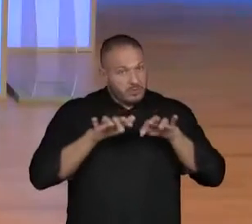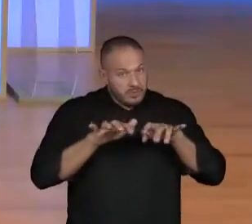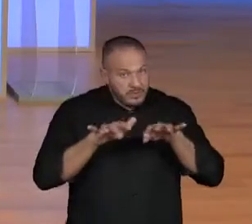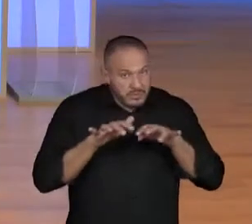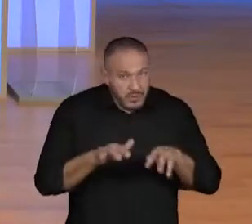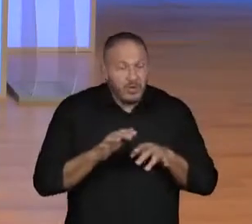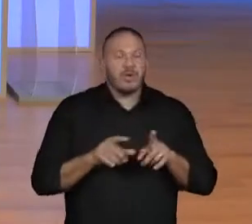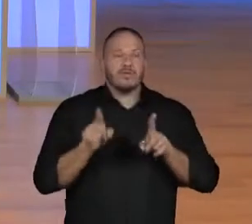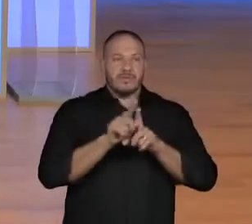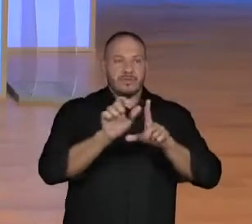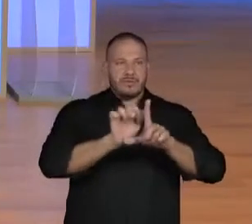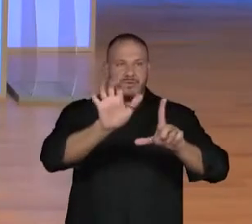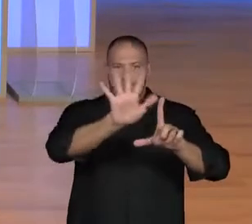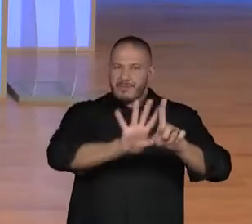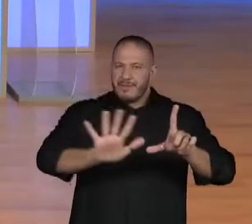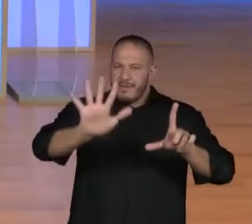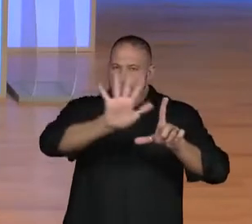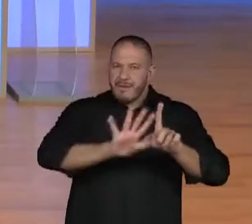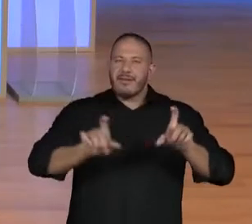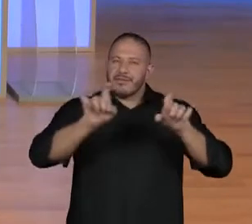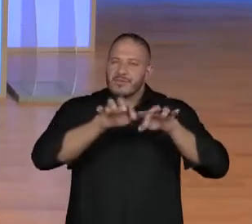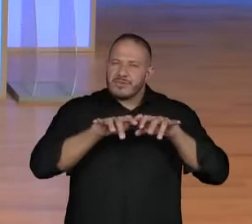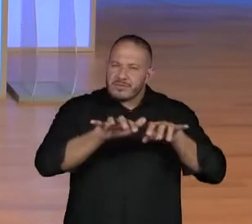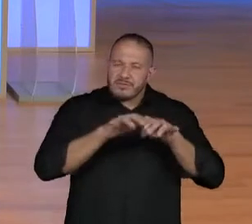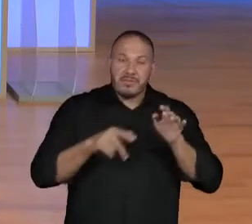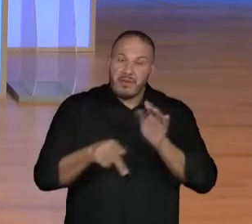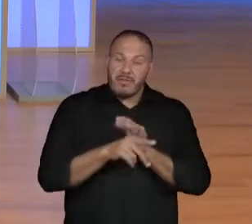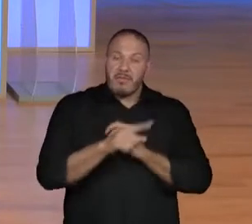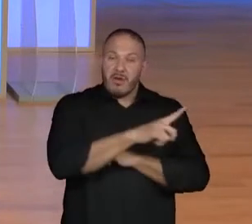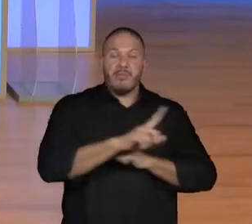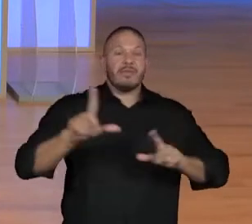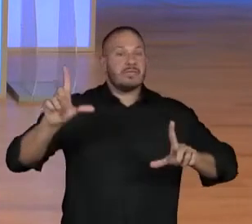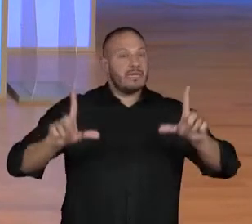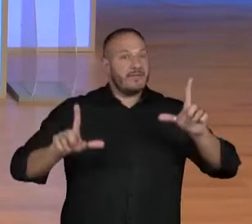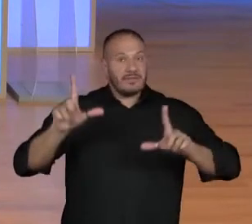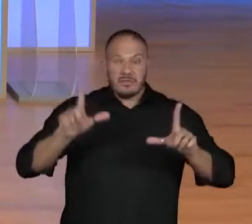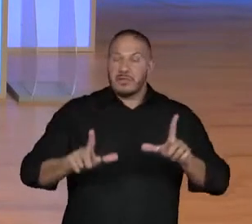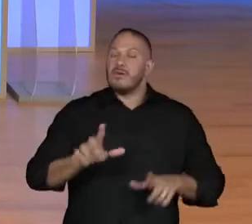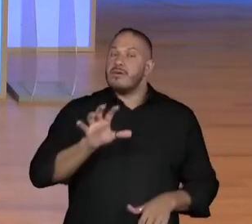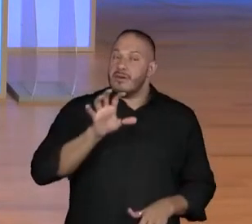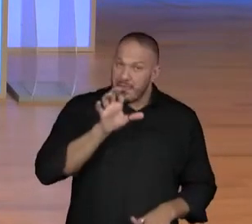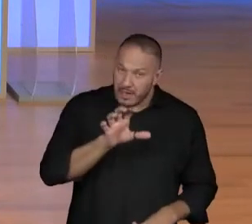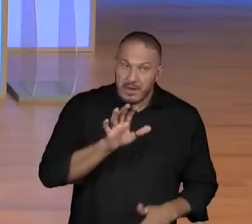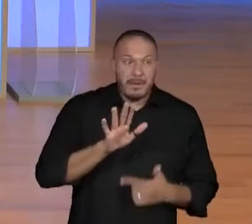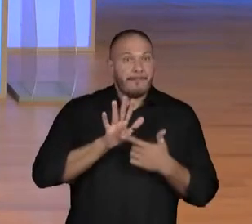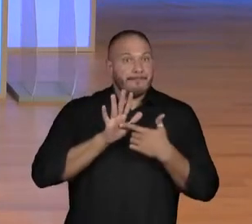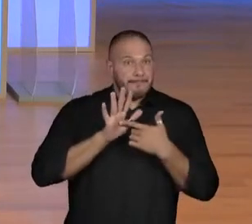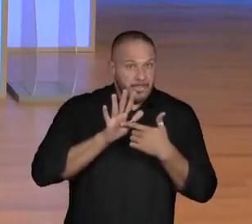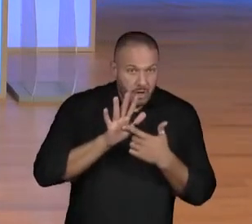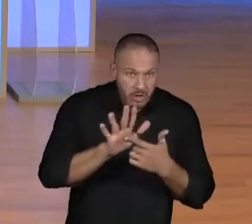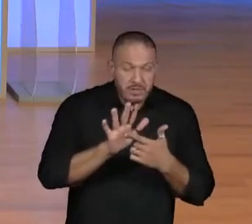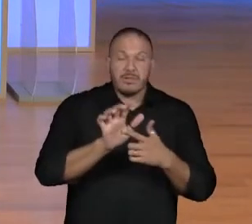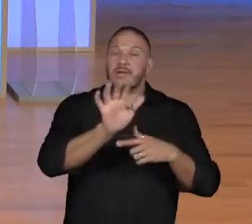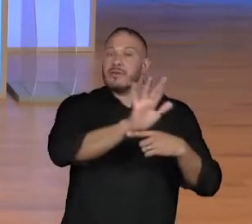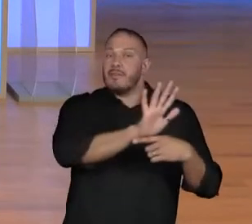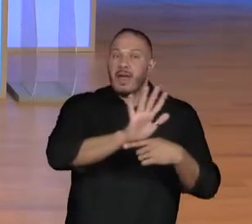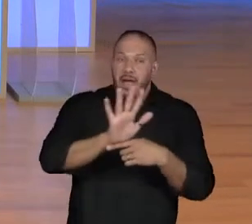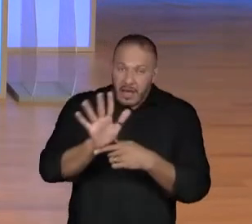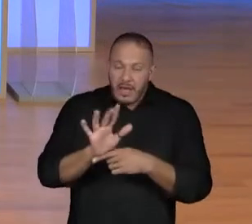a tela do nosso computador e a tela da própria televisão funciona e mostra a imagem a partir